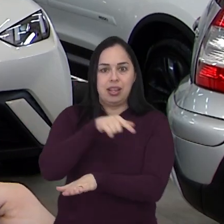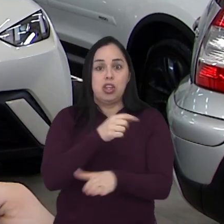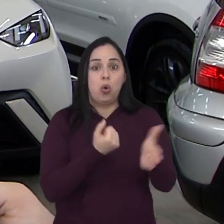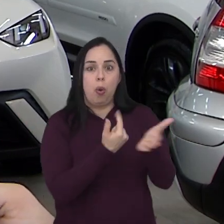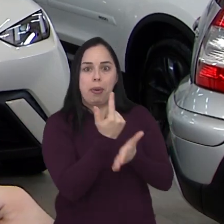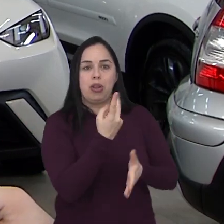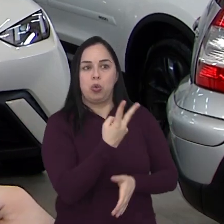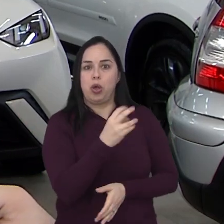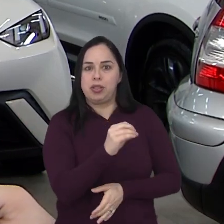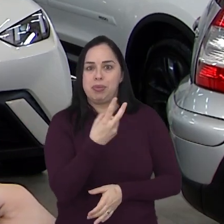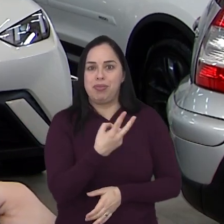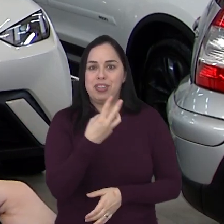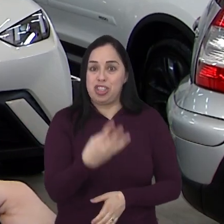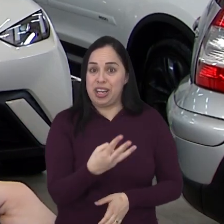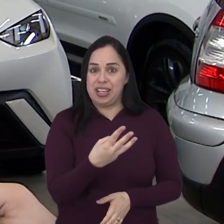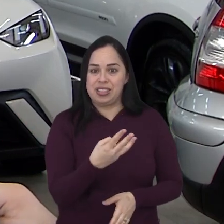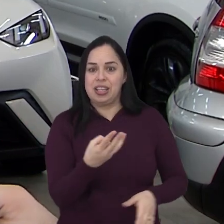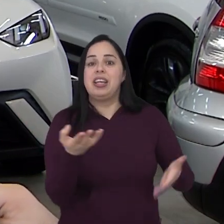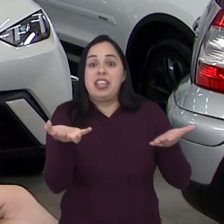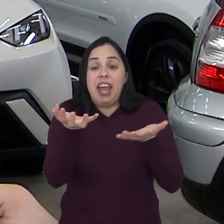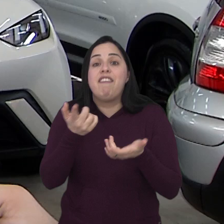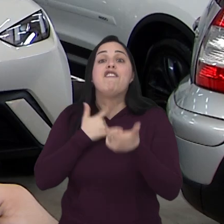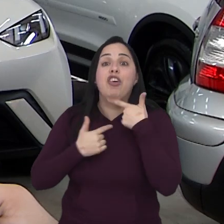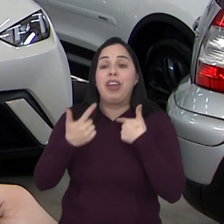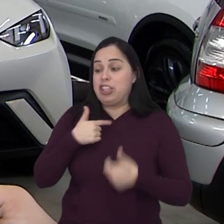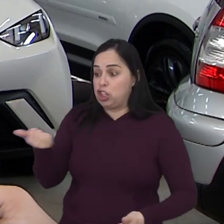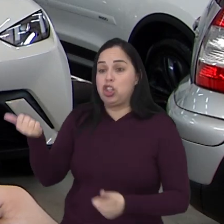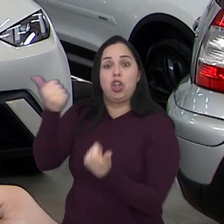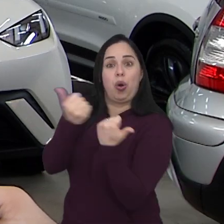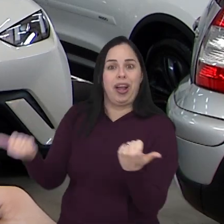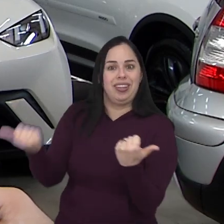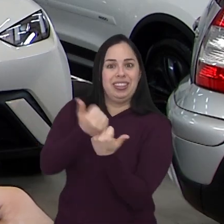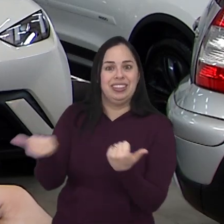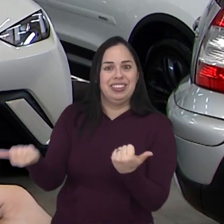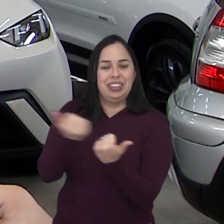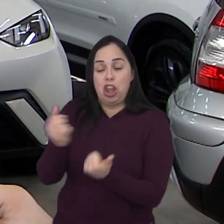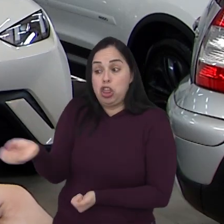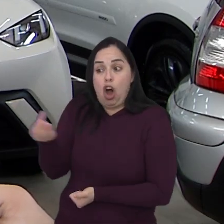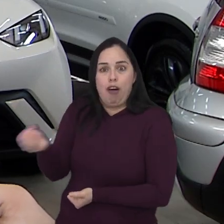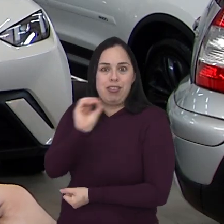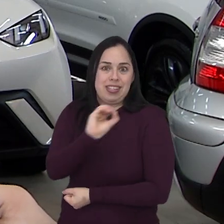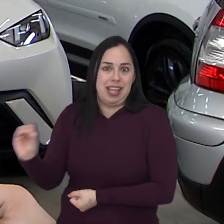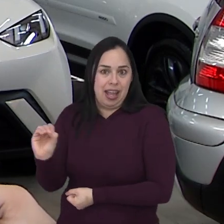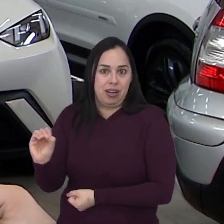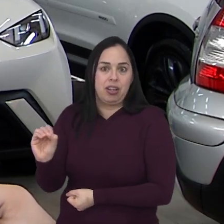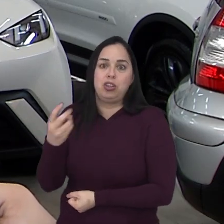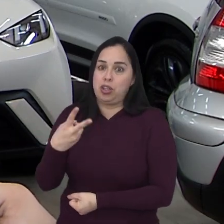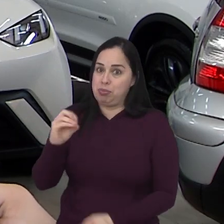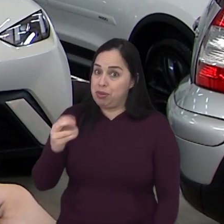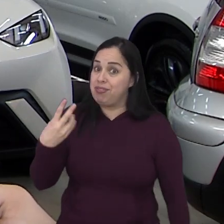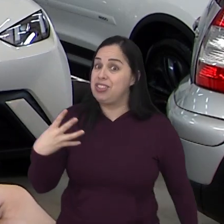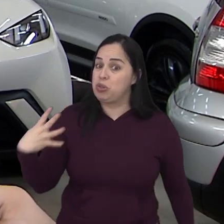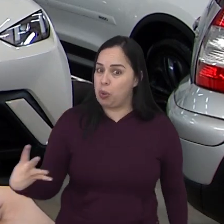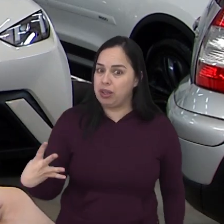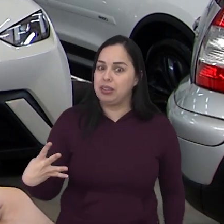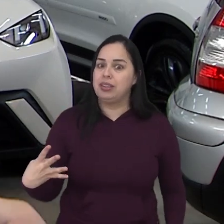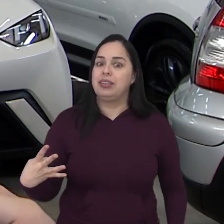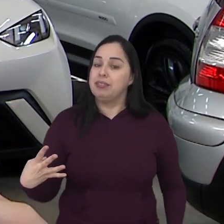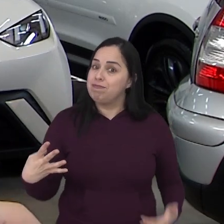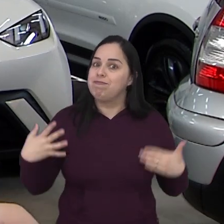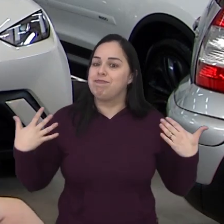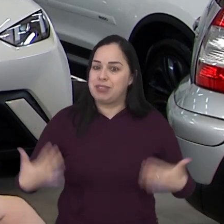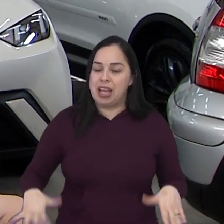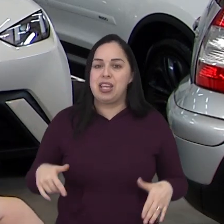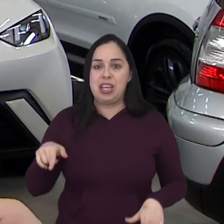em 2023, 22, 23 e já está trocando para um modelo mais novo e agora em 2024.